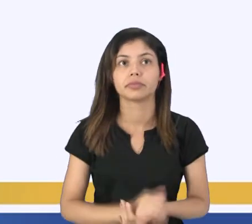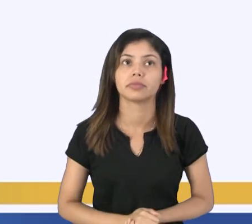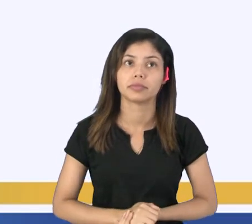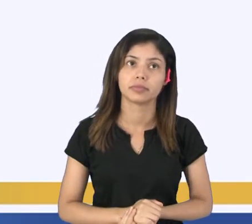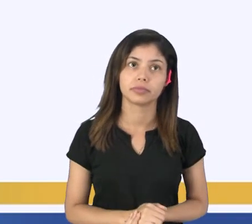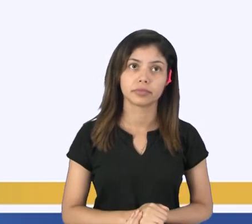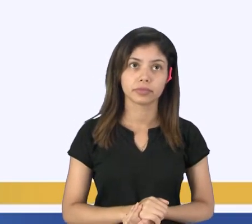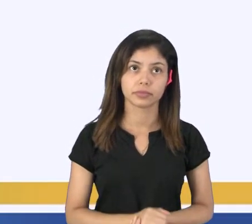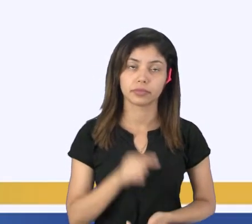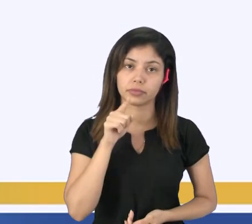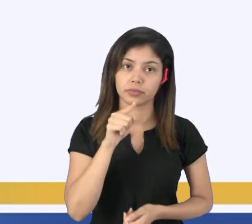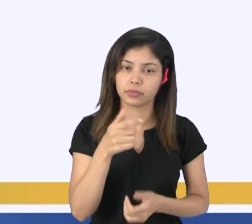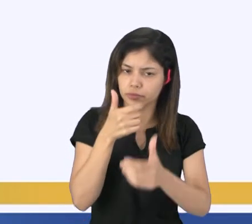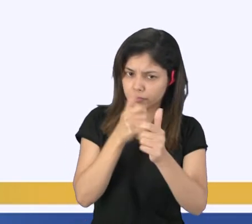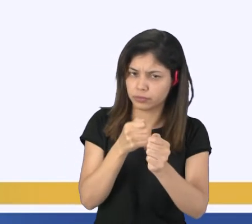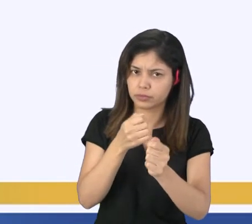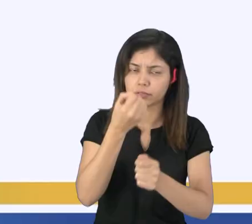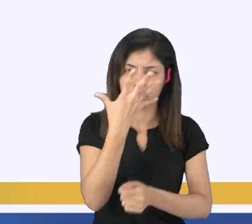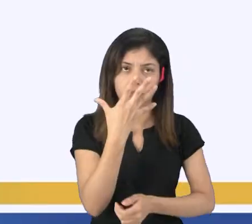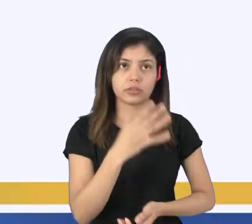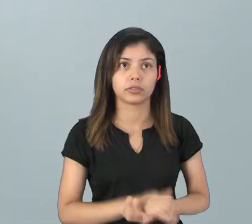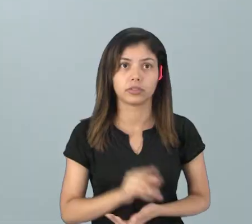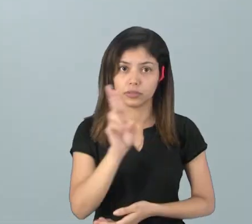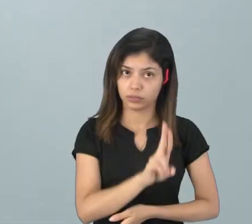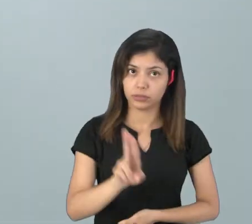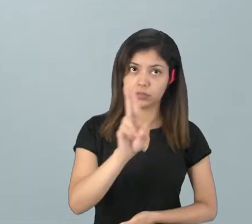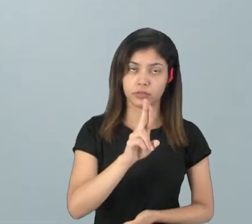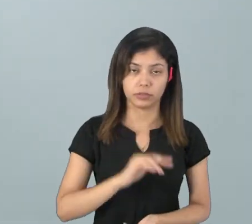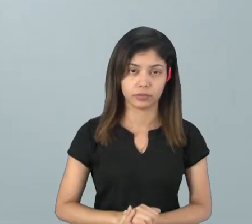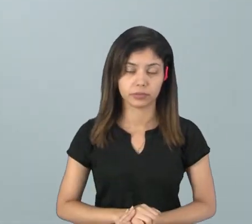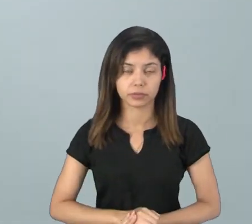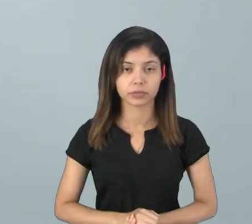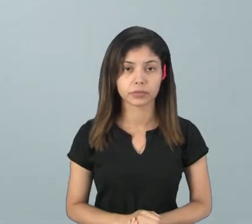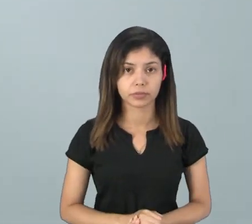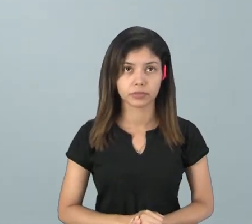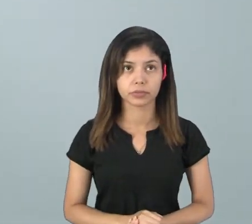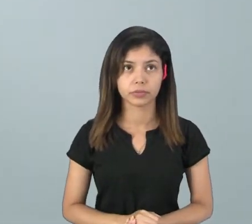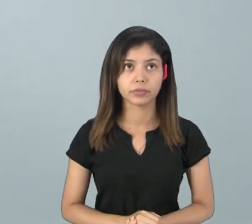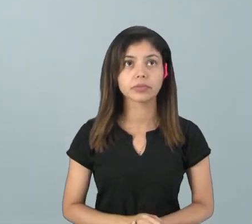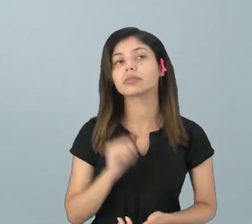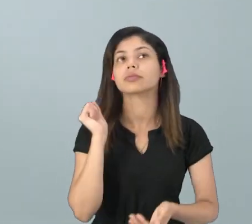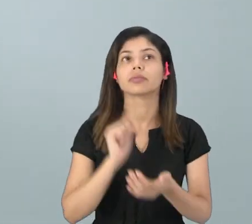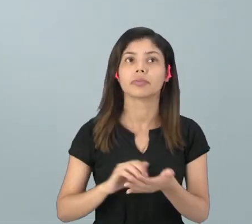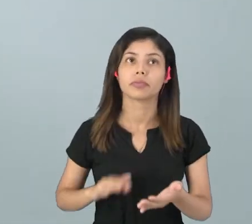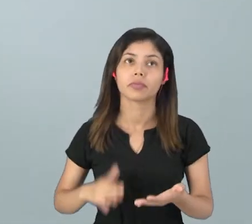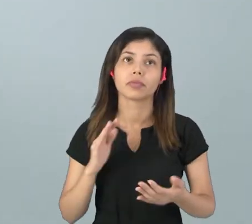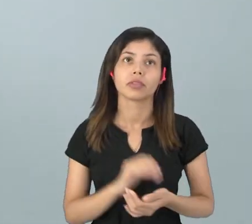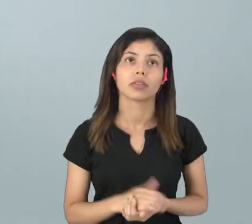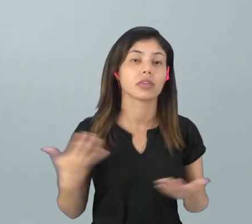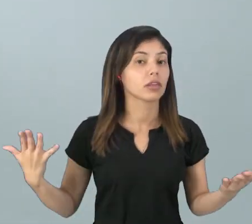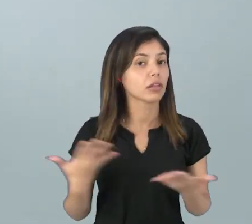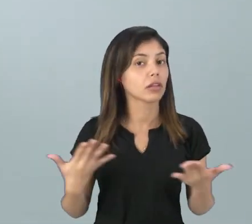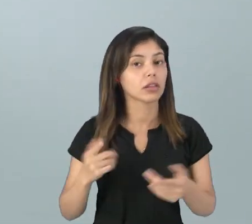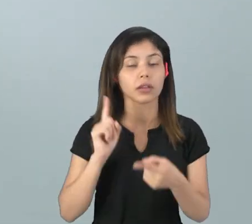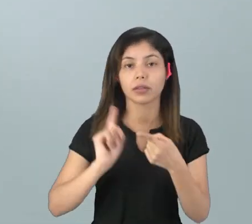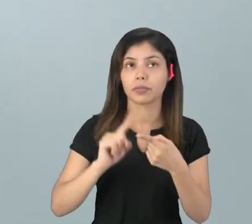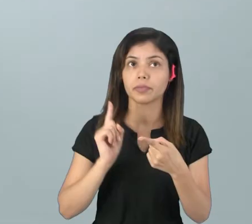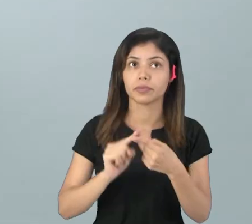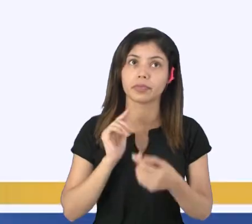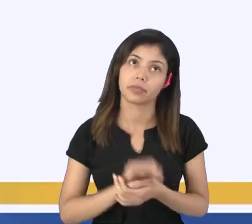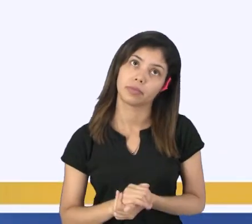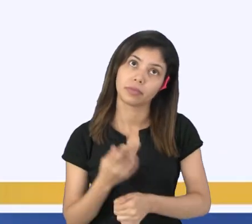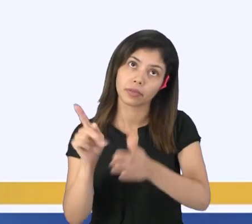bom? Você plinta aí, porque você vai usar isso aí lá nos exercitando. O nosso primeiro